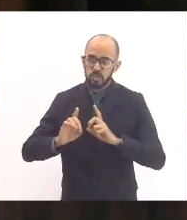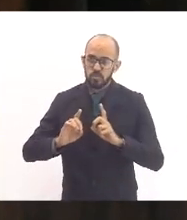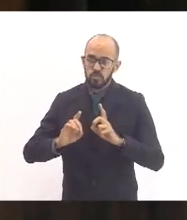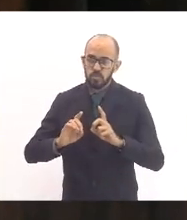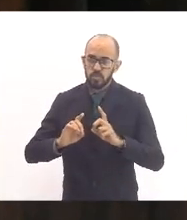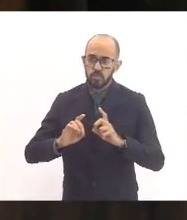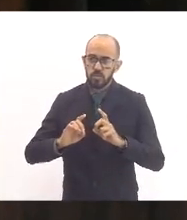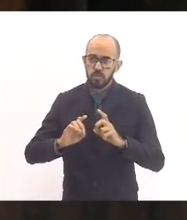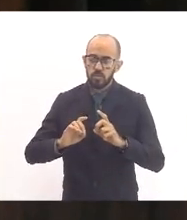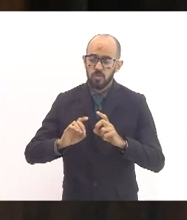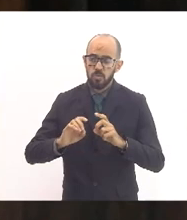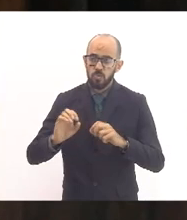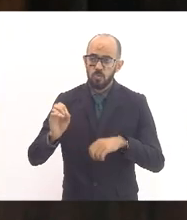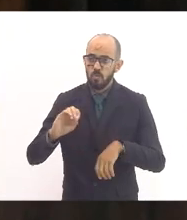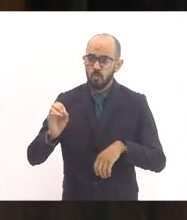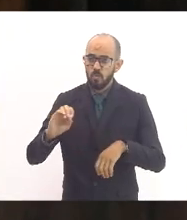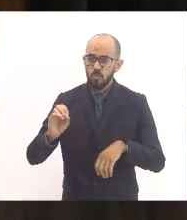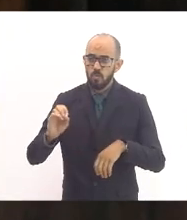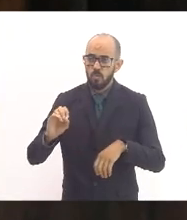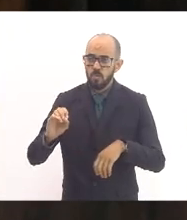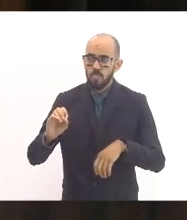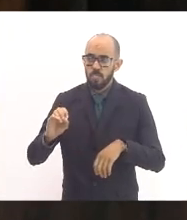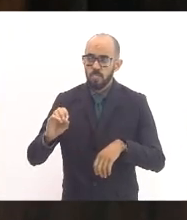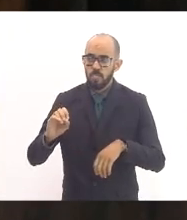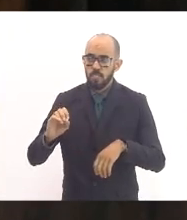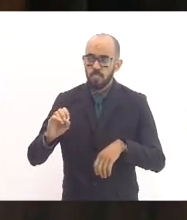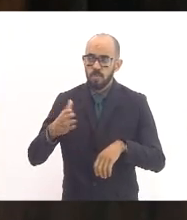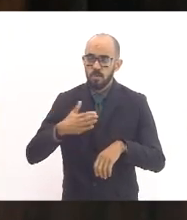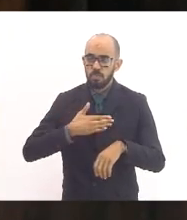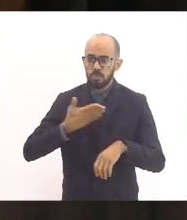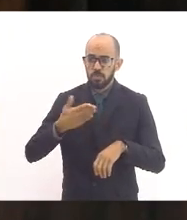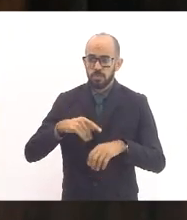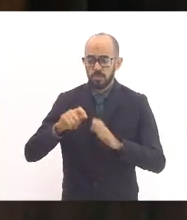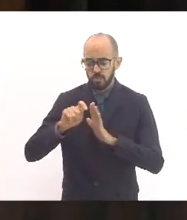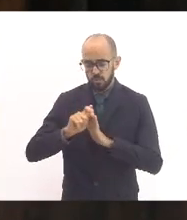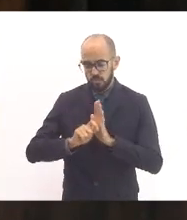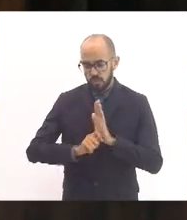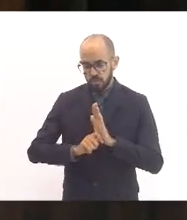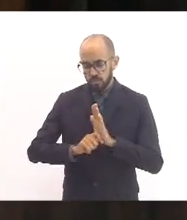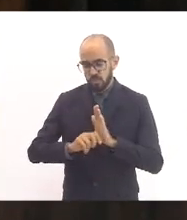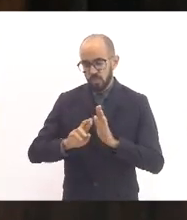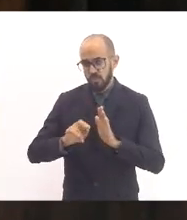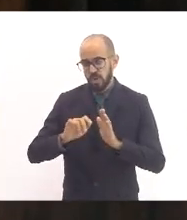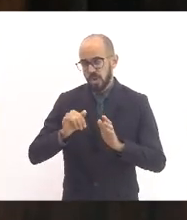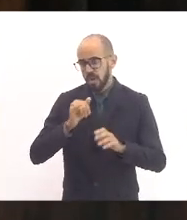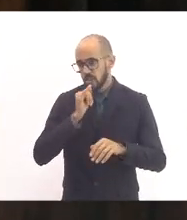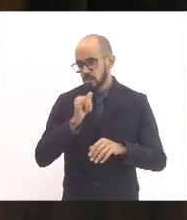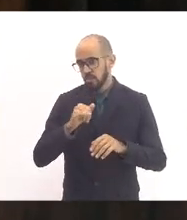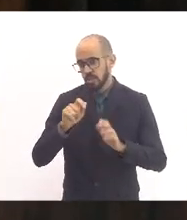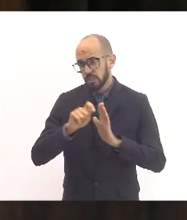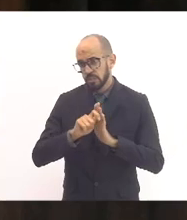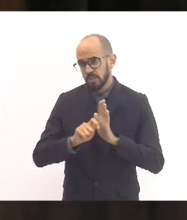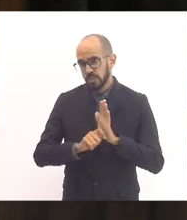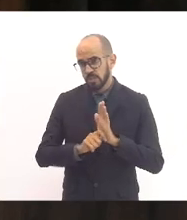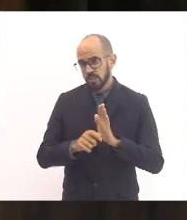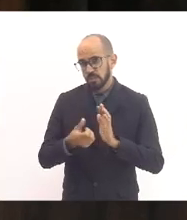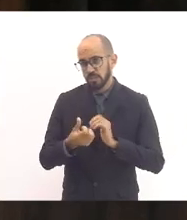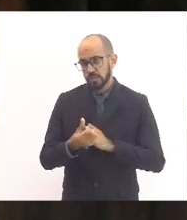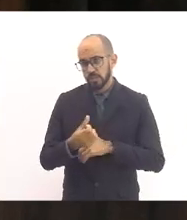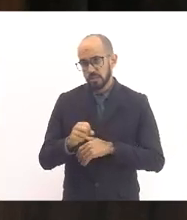com absolutamente ninguém e nos surpreendem com um texto e não é à toa que esse texto recebeu